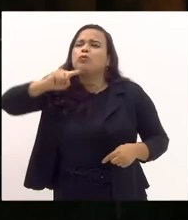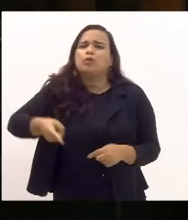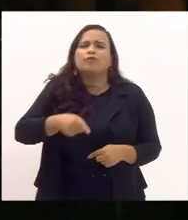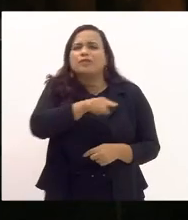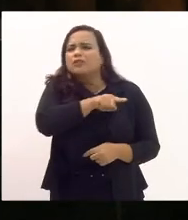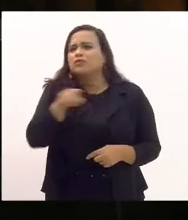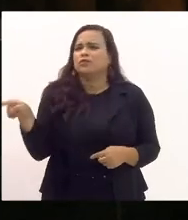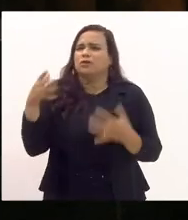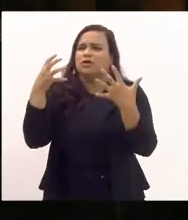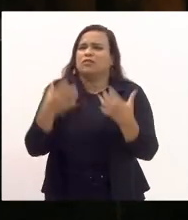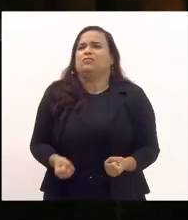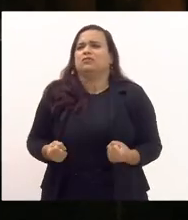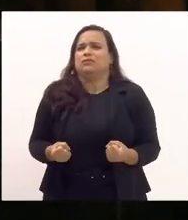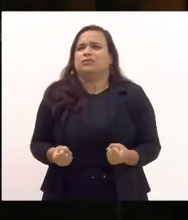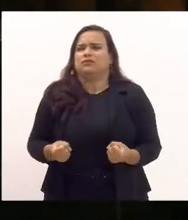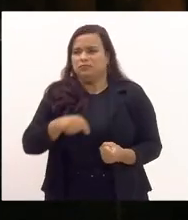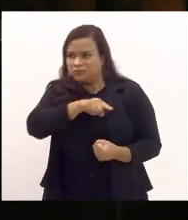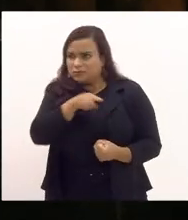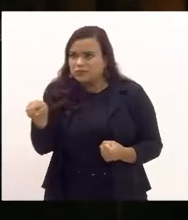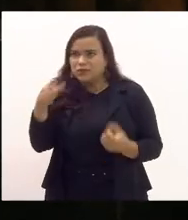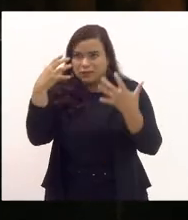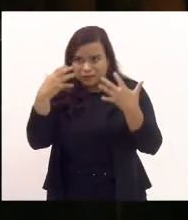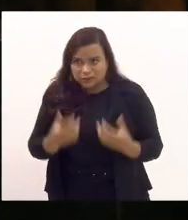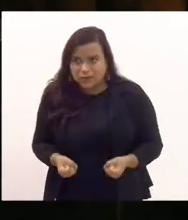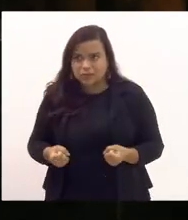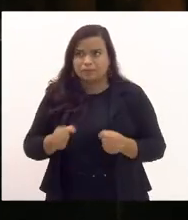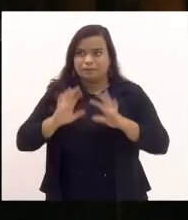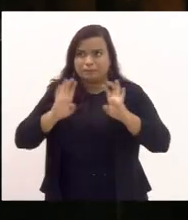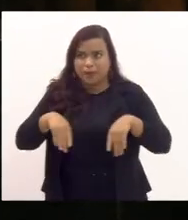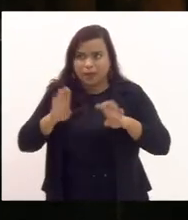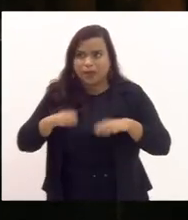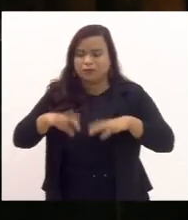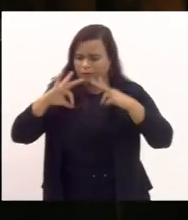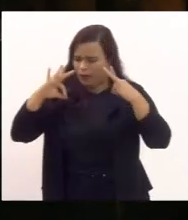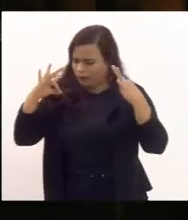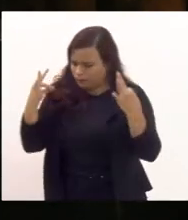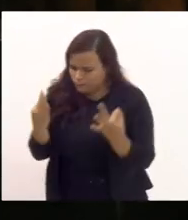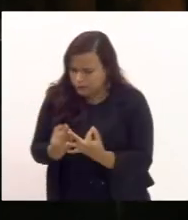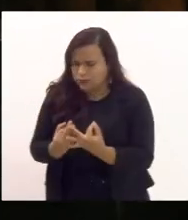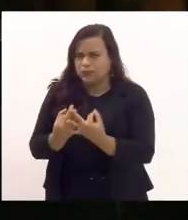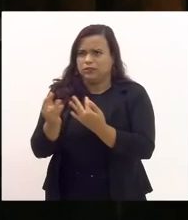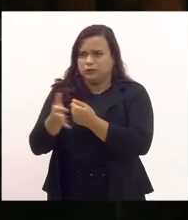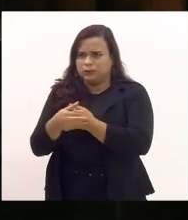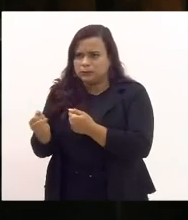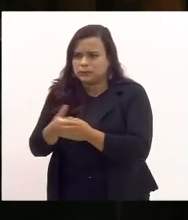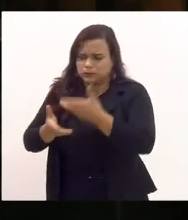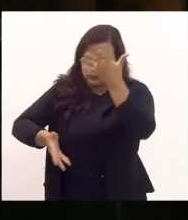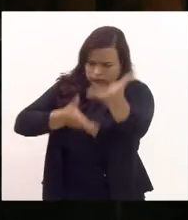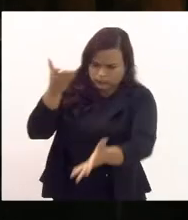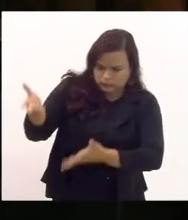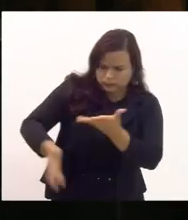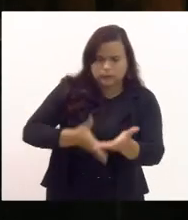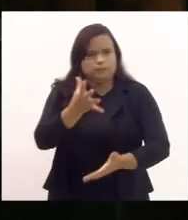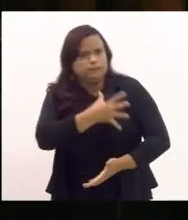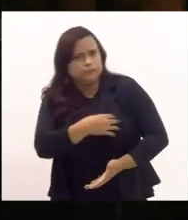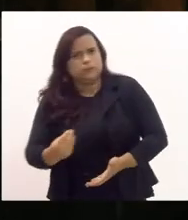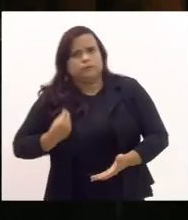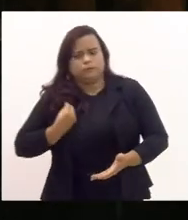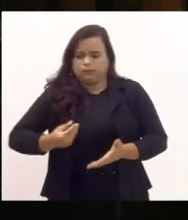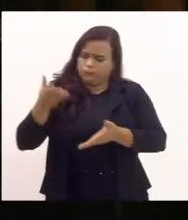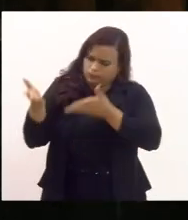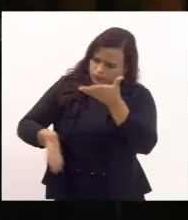é de bem de família conservadora que ama e zela pela vida dos seus